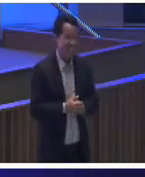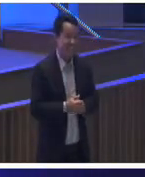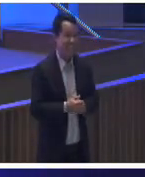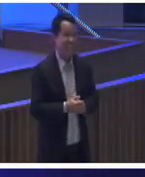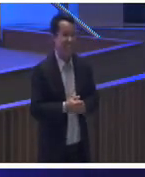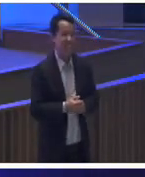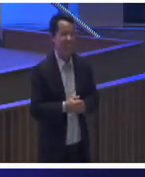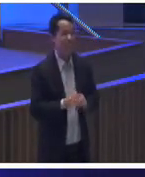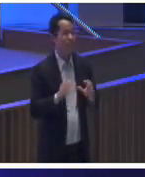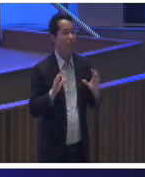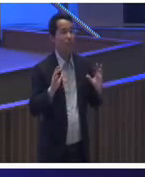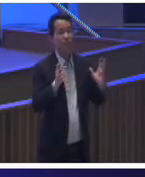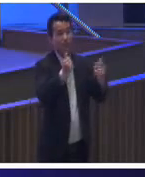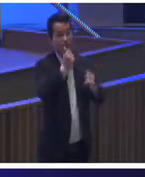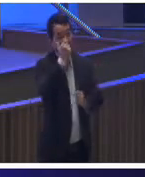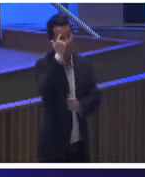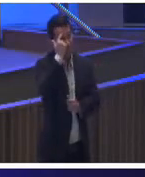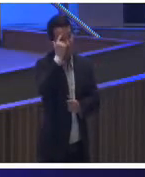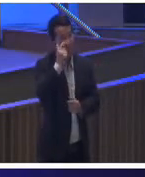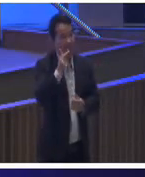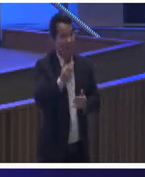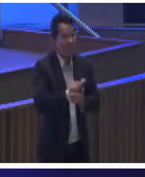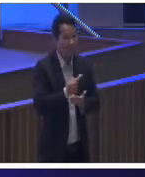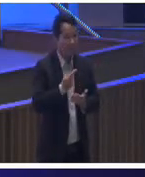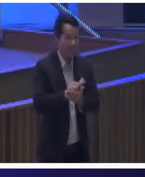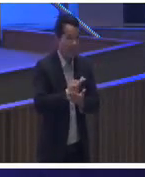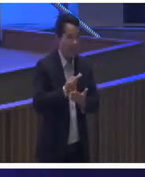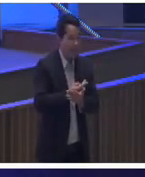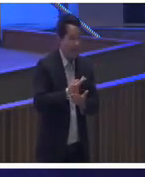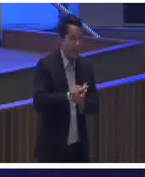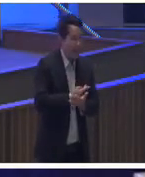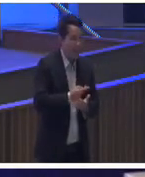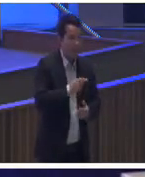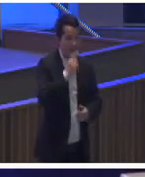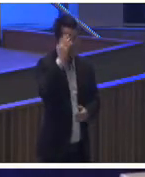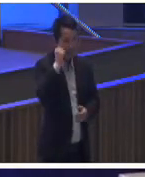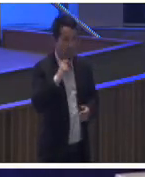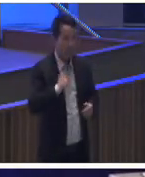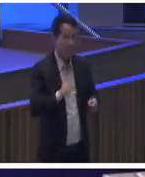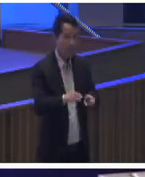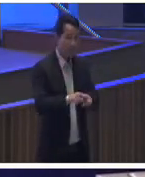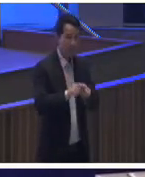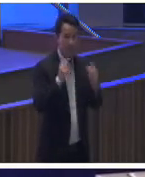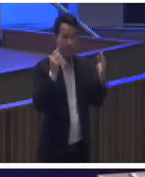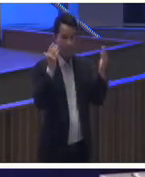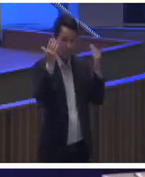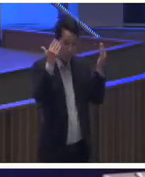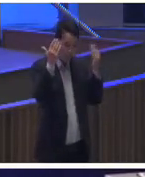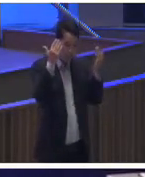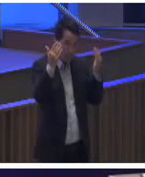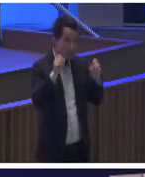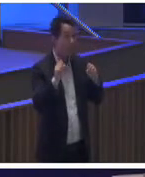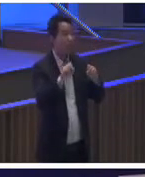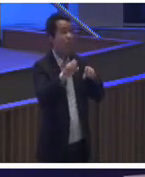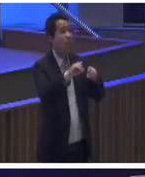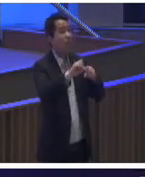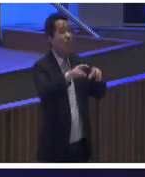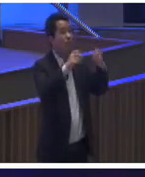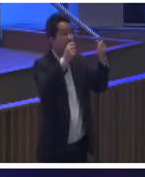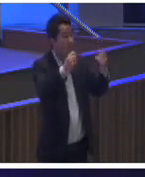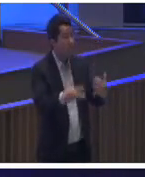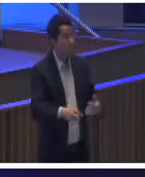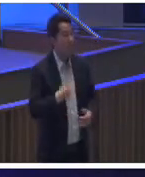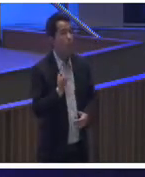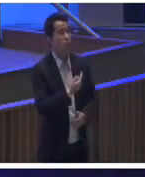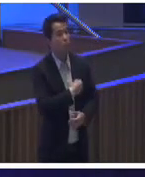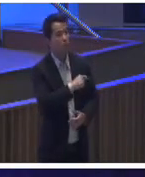Pensamento errático da gente, né? É interessante que a própria psicologia vai dizer para a gente que muitas vezes a gente está sofrendo porque a gente